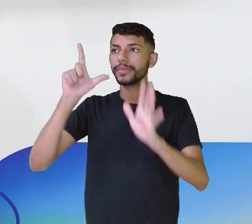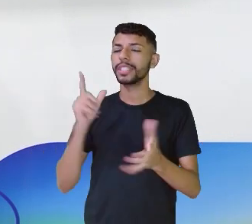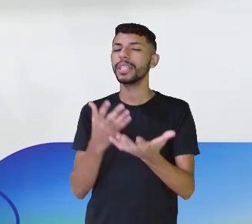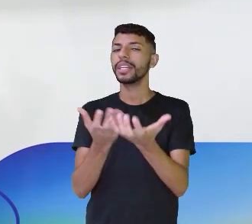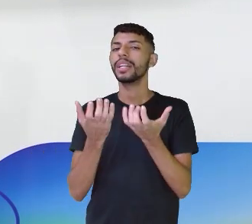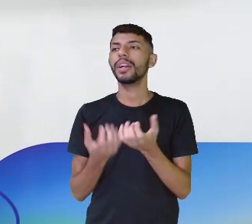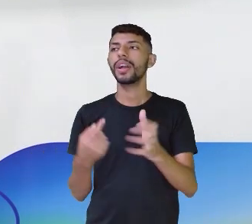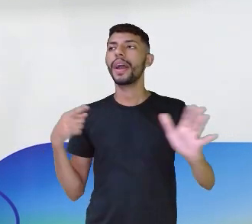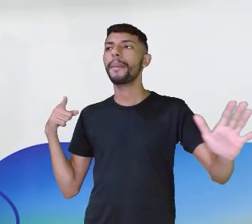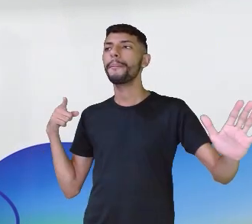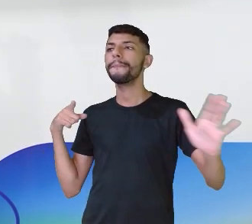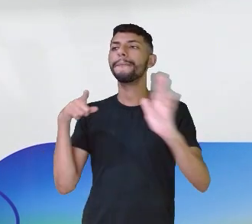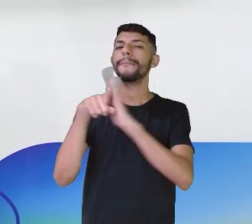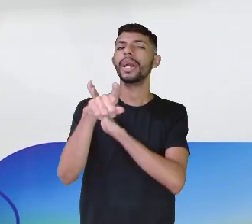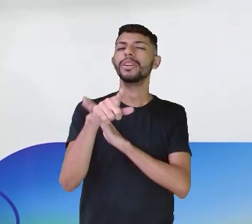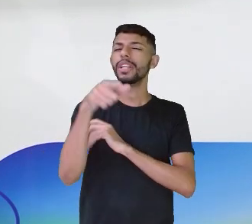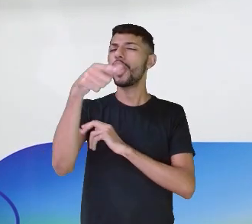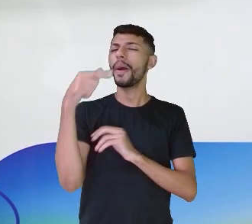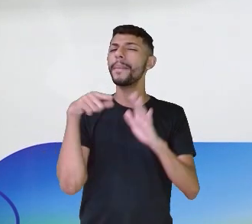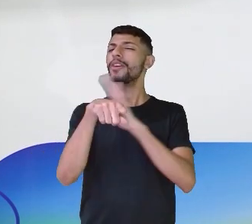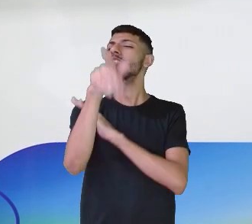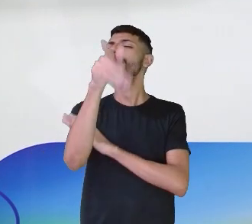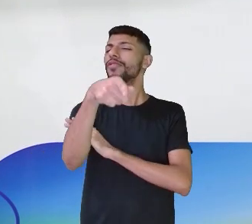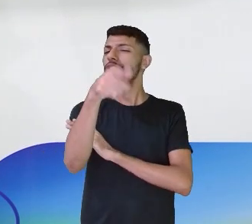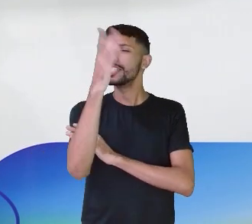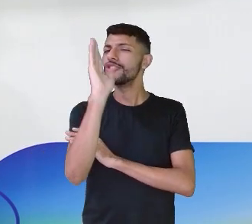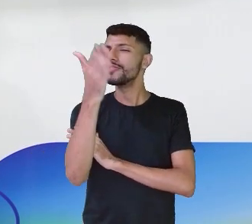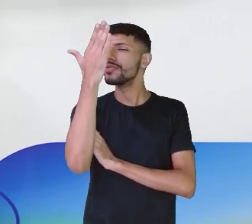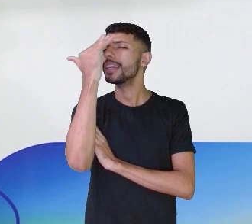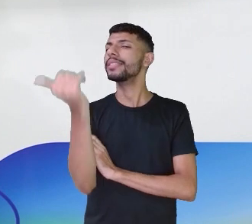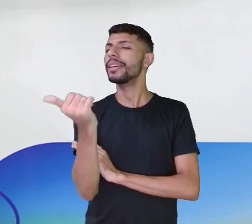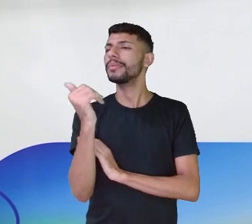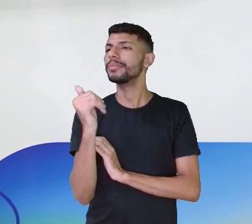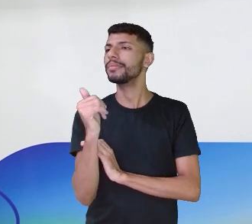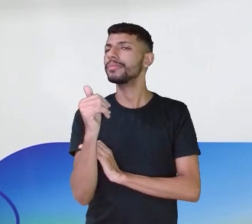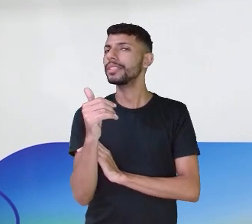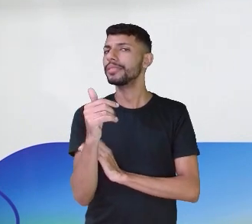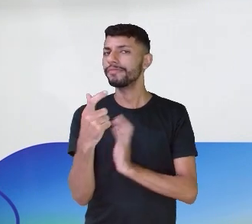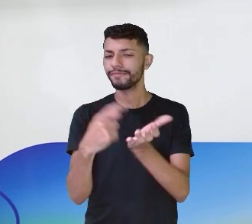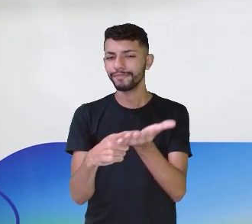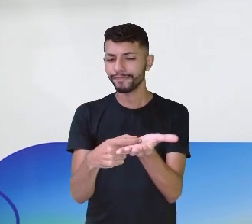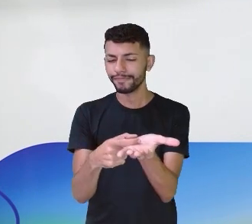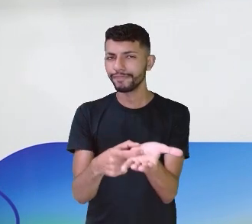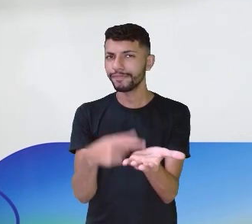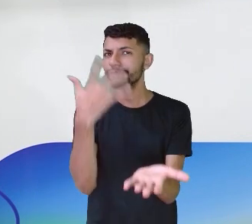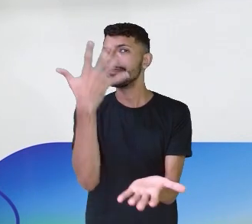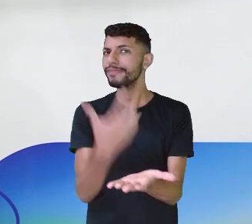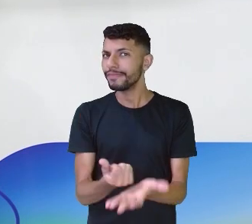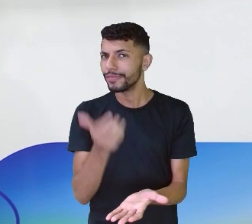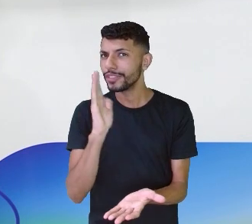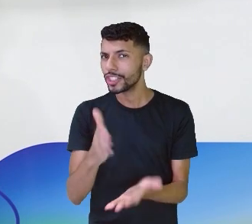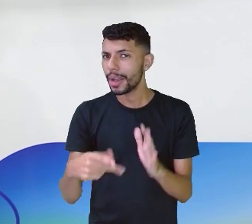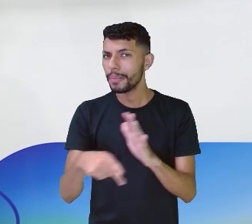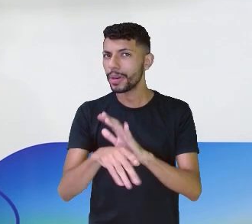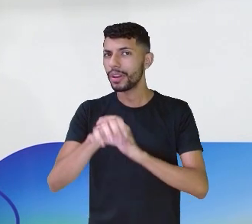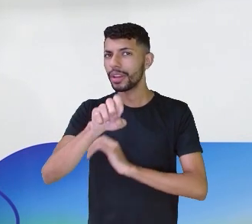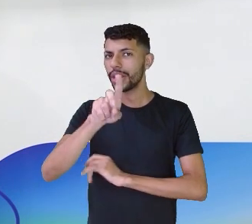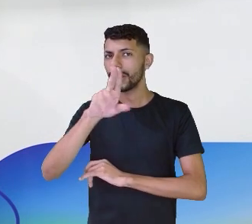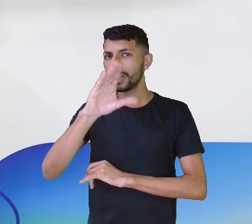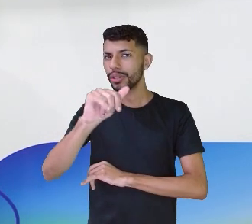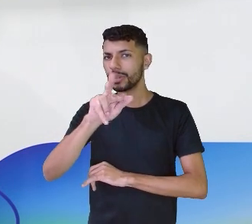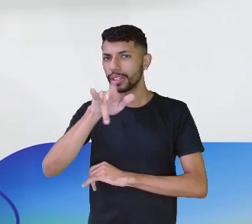te fazer uma pergunta, aquela que você já sabe. Você já baixou o aplicativo do Educa